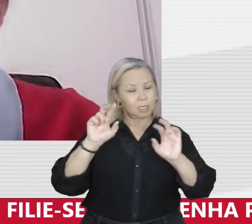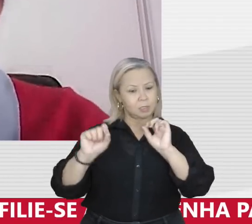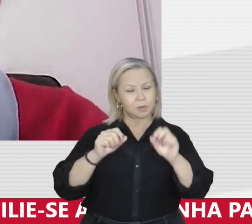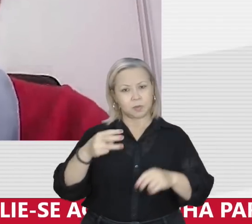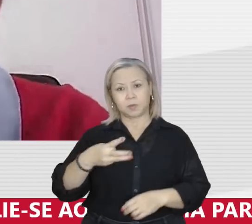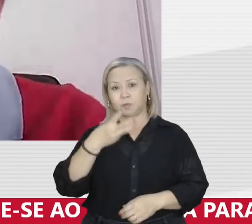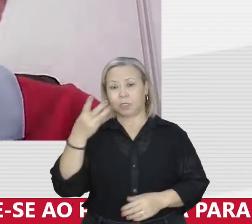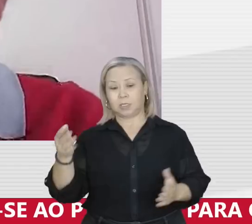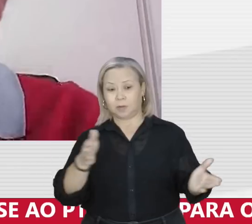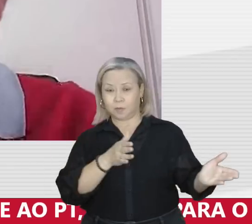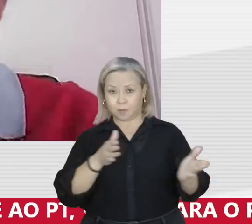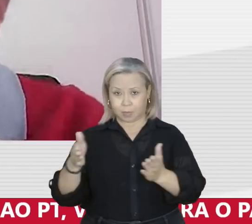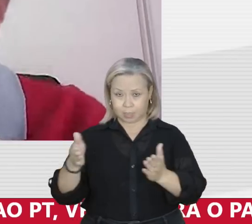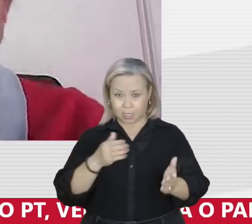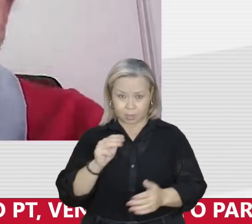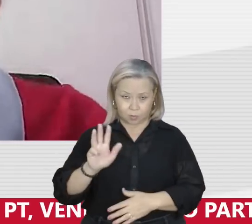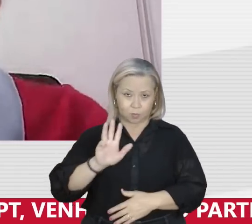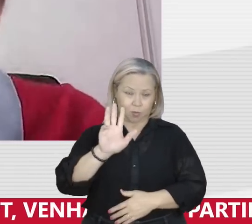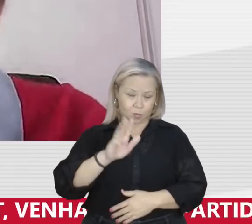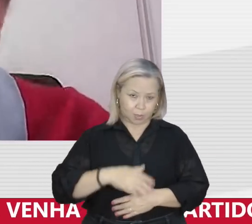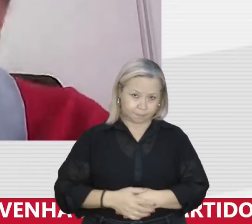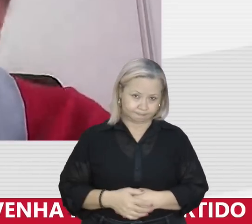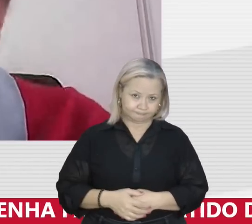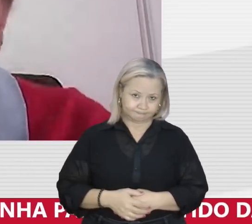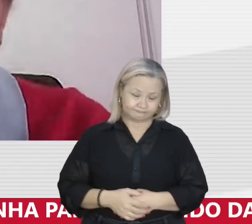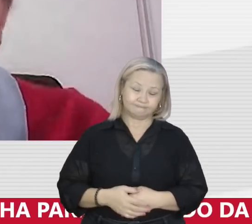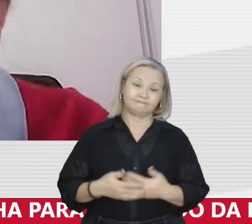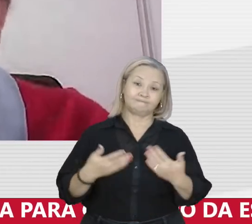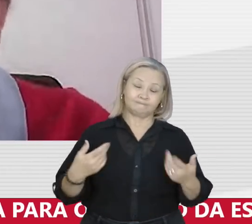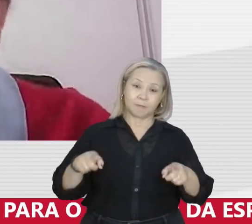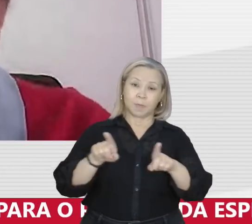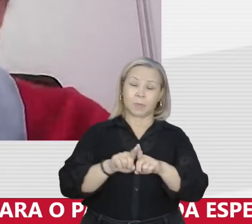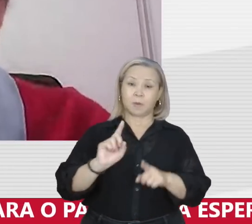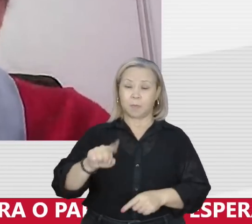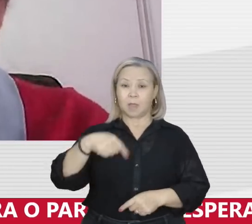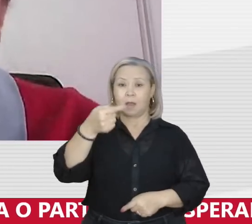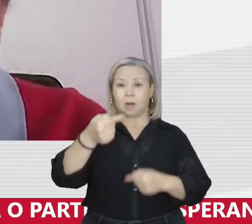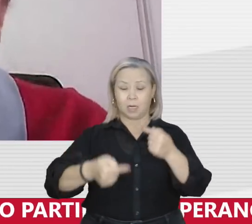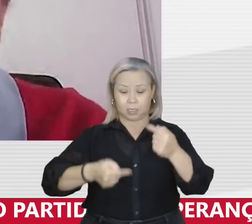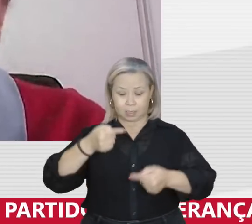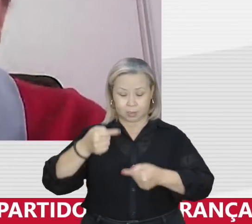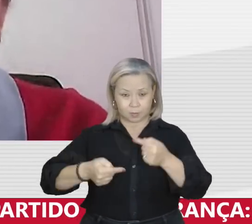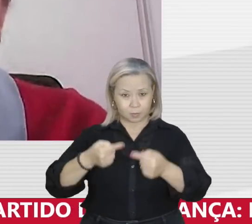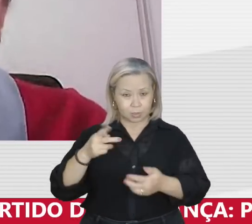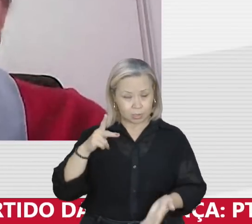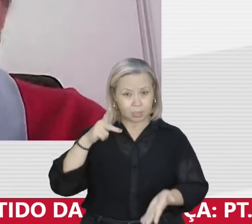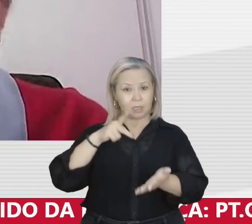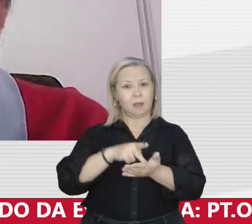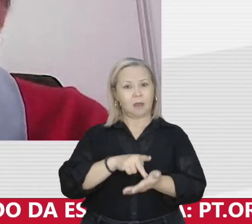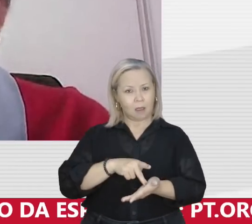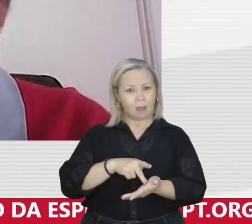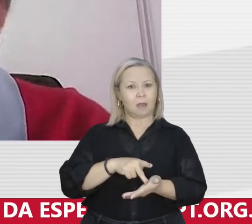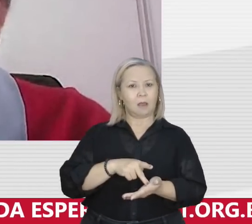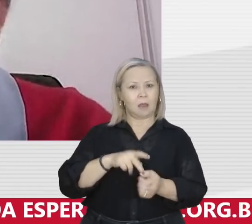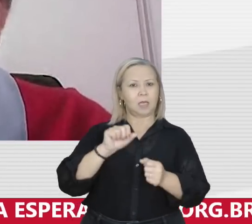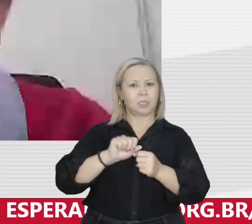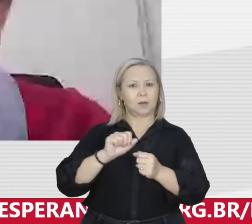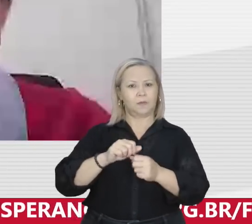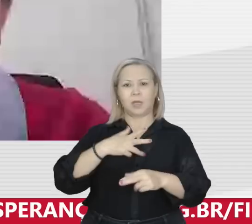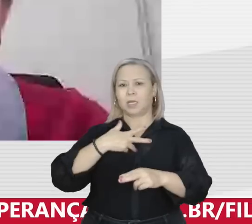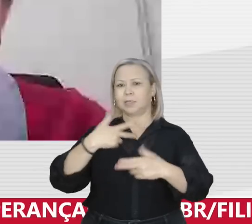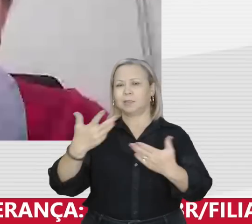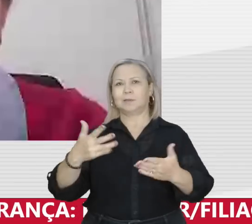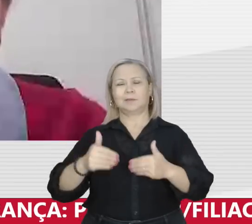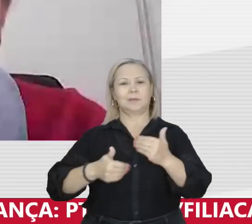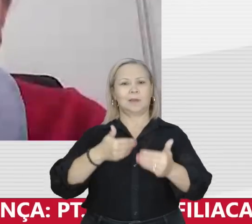governo Lula é que também, além das políticas sociais, que são o sucesso, né,